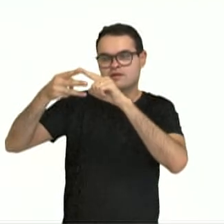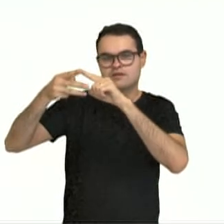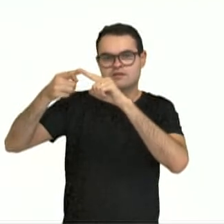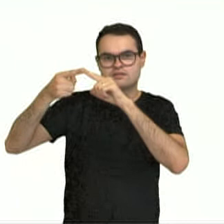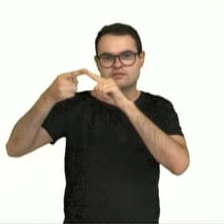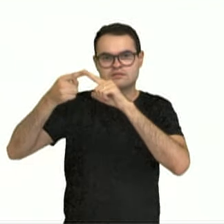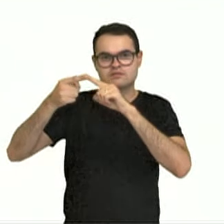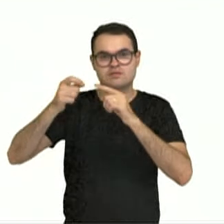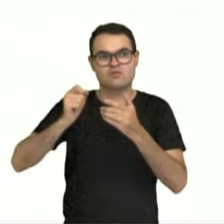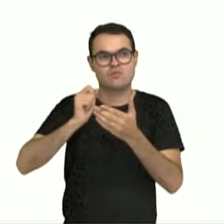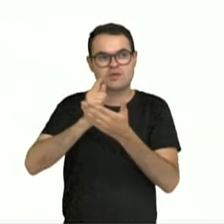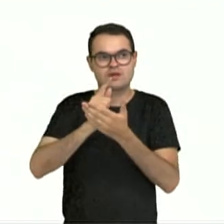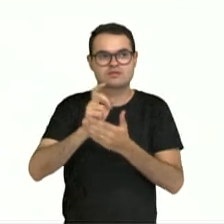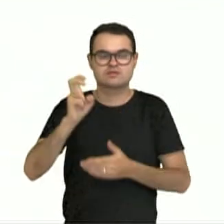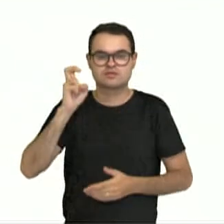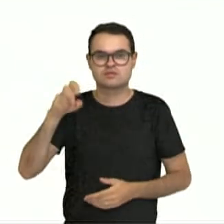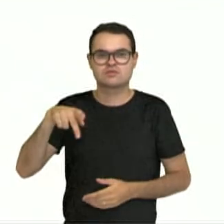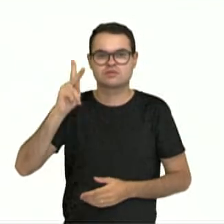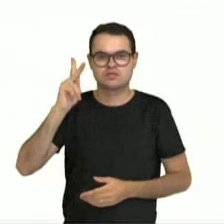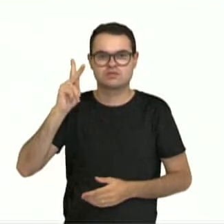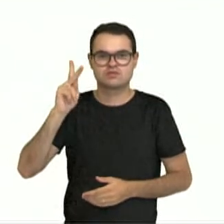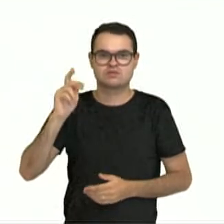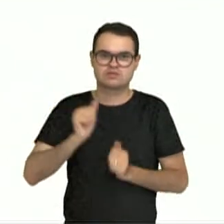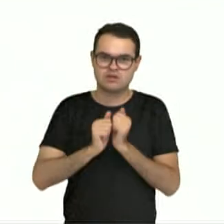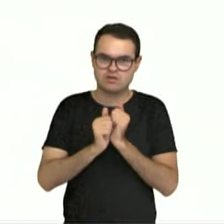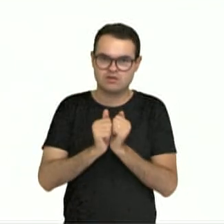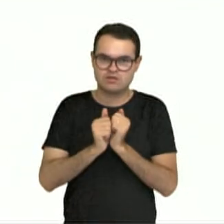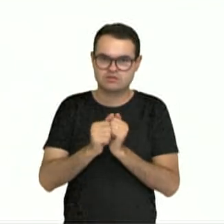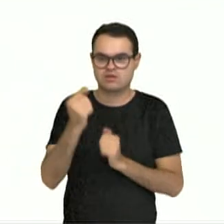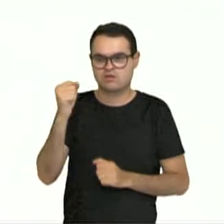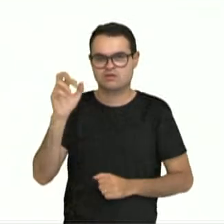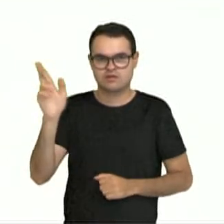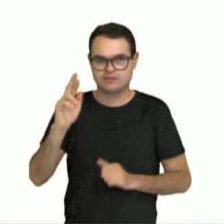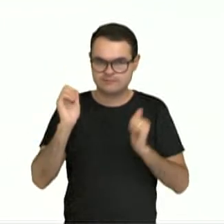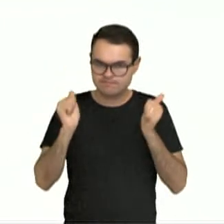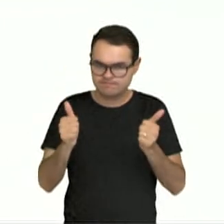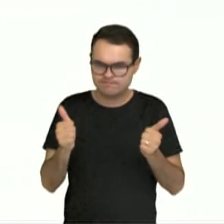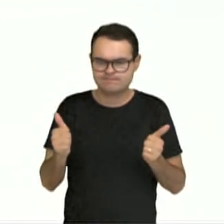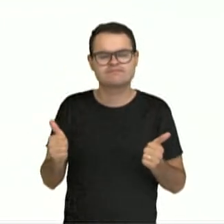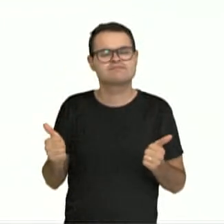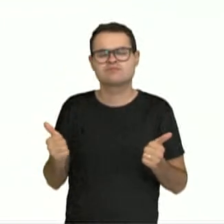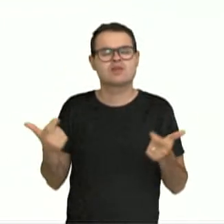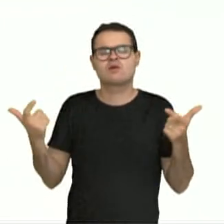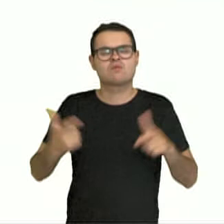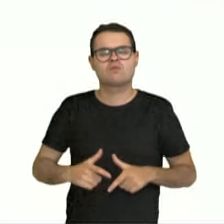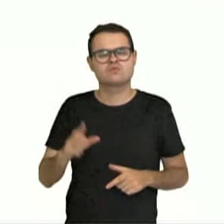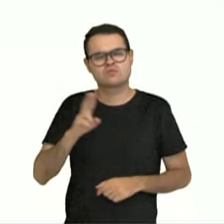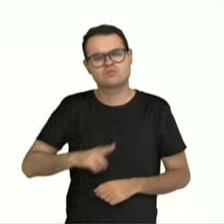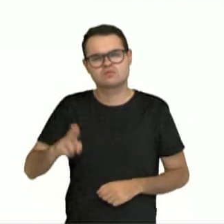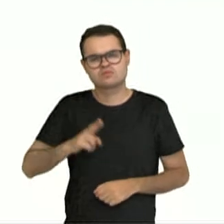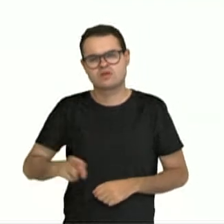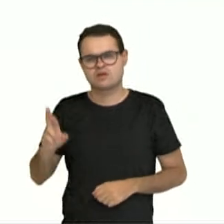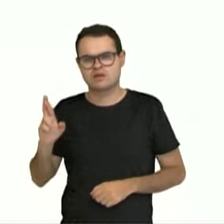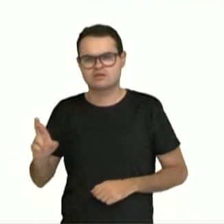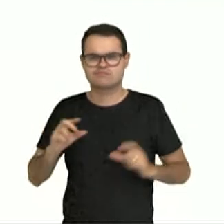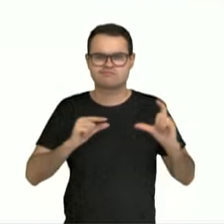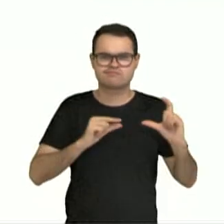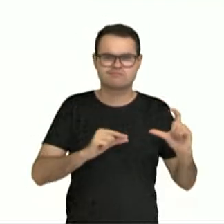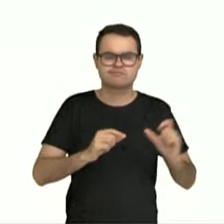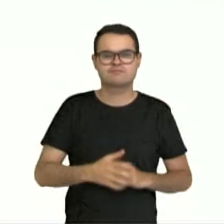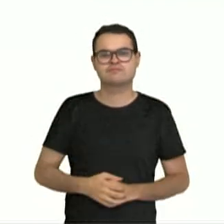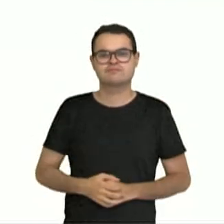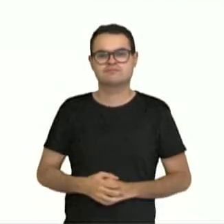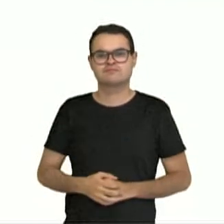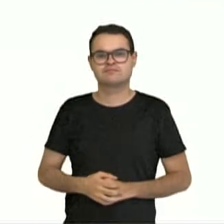5 quilos de arroz a R$8. Tudo bem? Muito bem. Mas e onde mais a gente usa razão e proporção? Sabiam